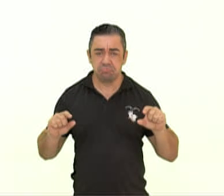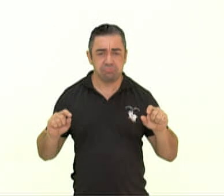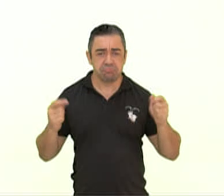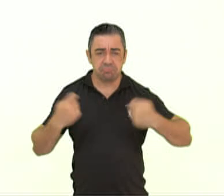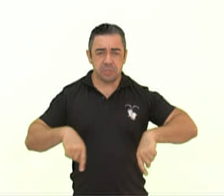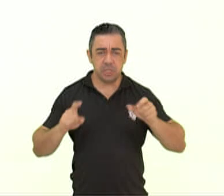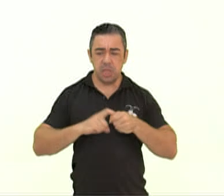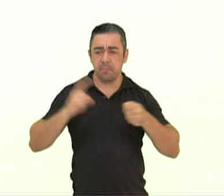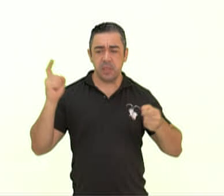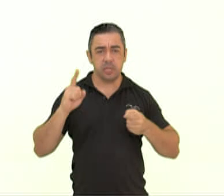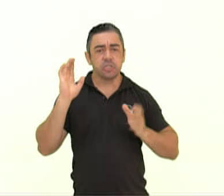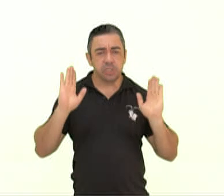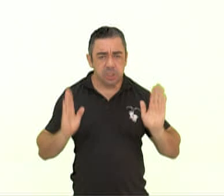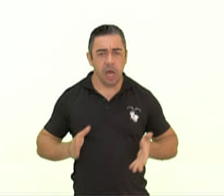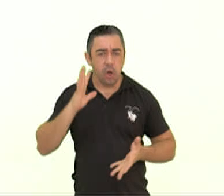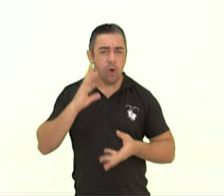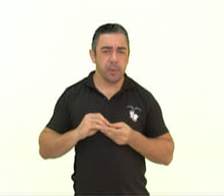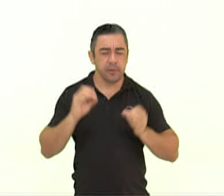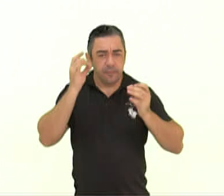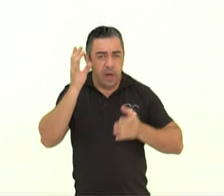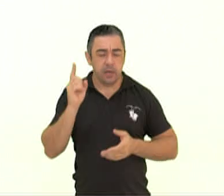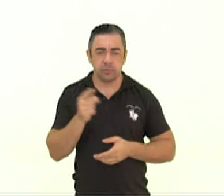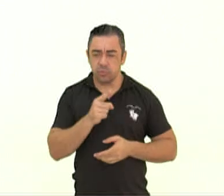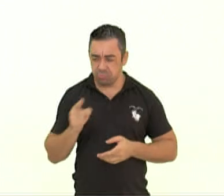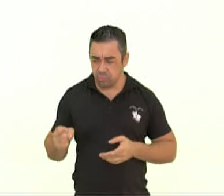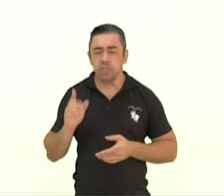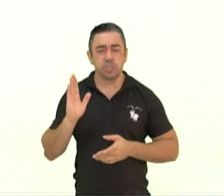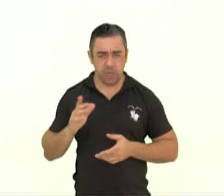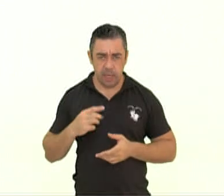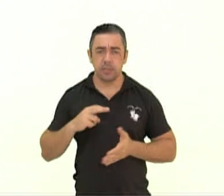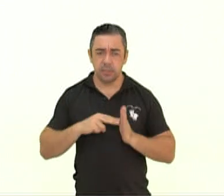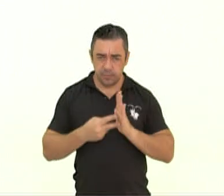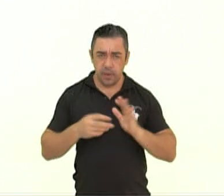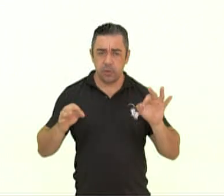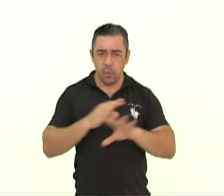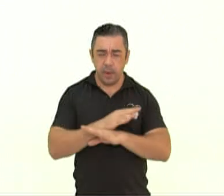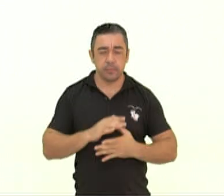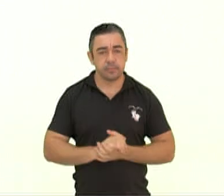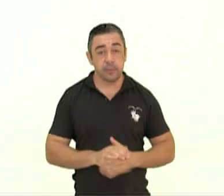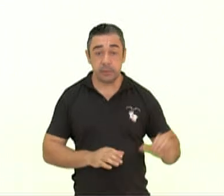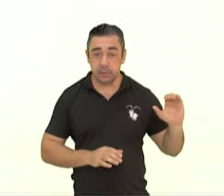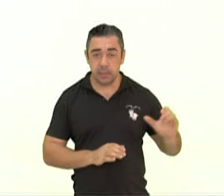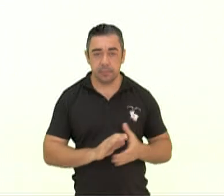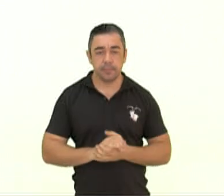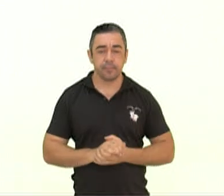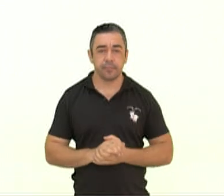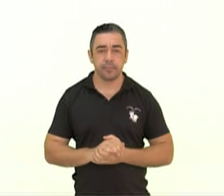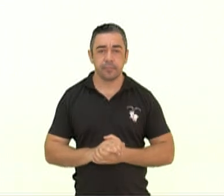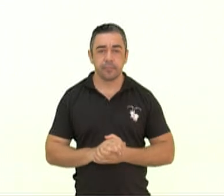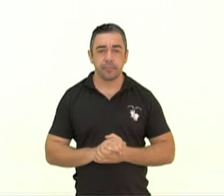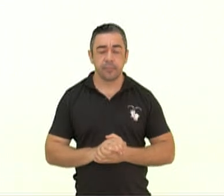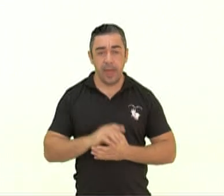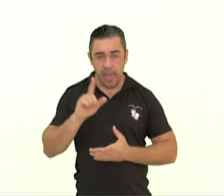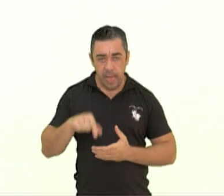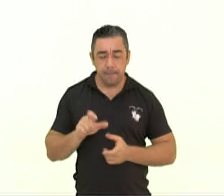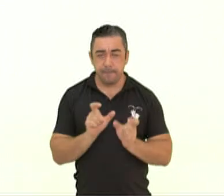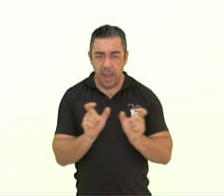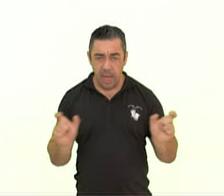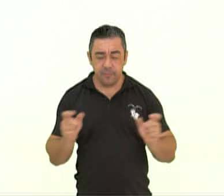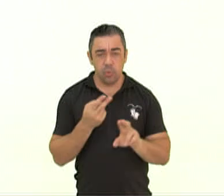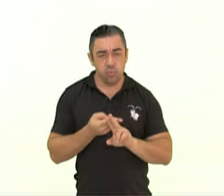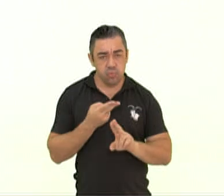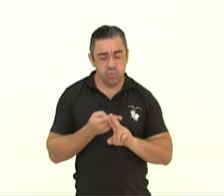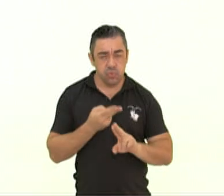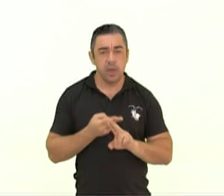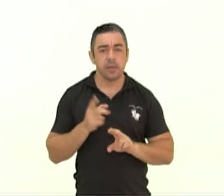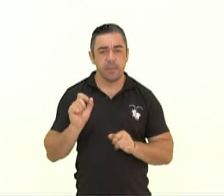não dependem sintaticamente uma das outras, porque sozinha já tem sentido completo? C. Completo? C. São palavras